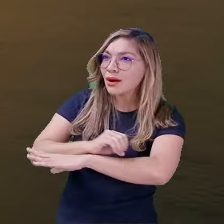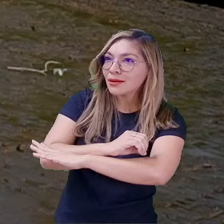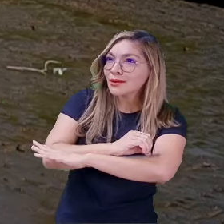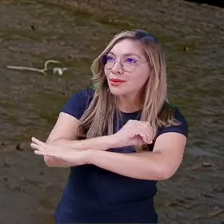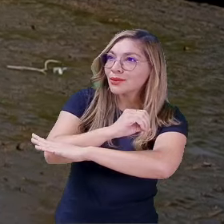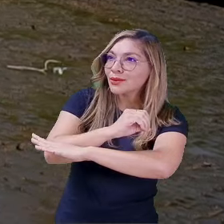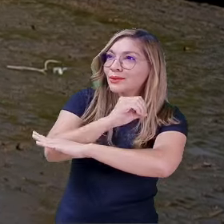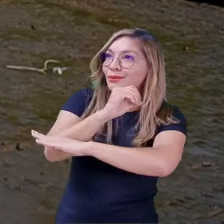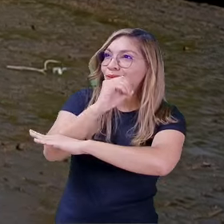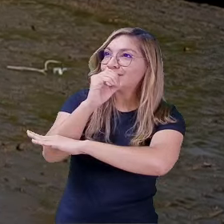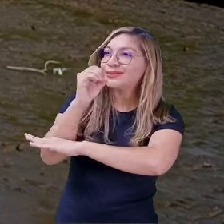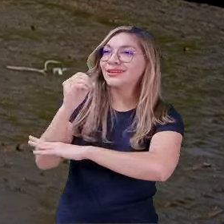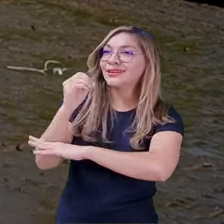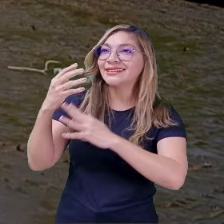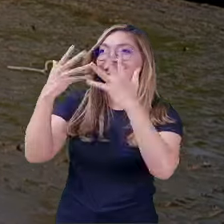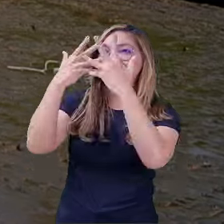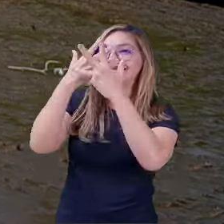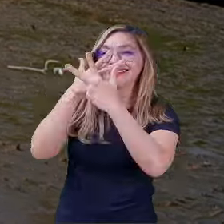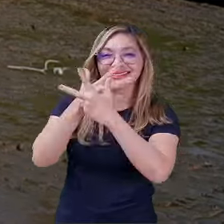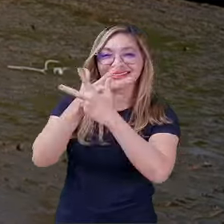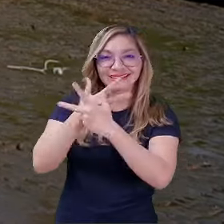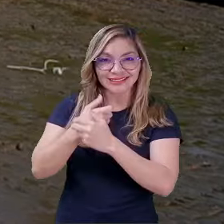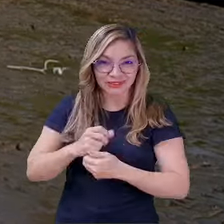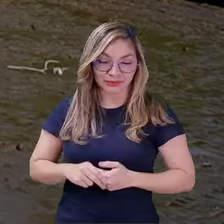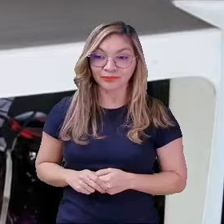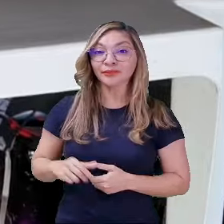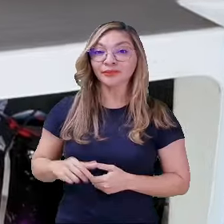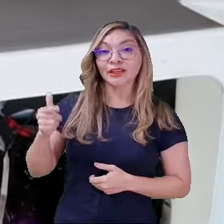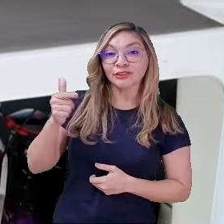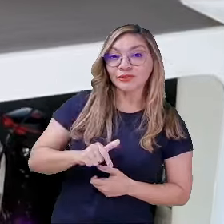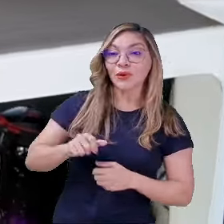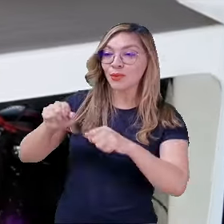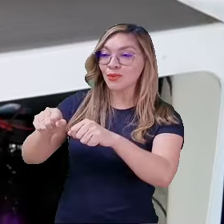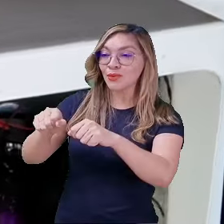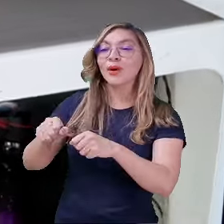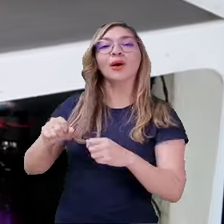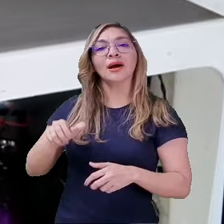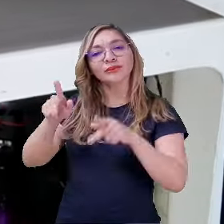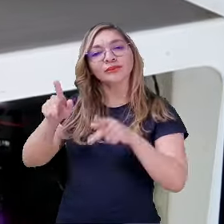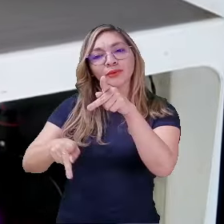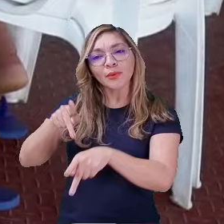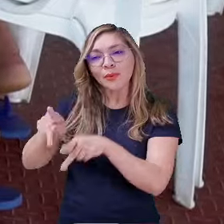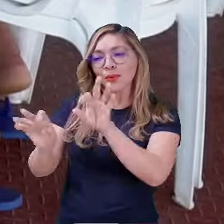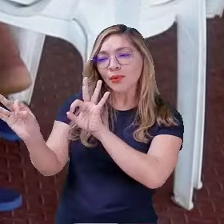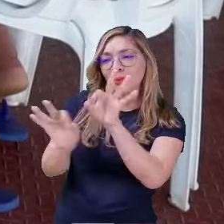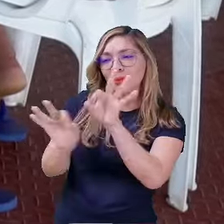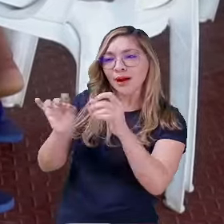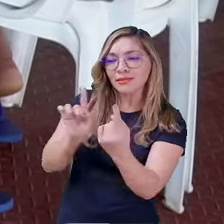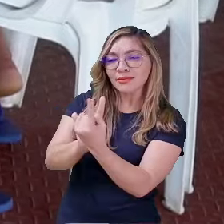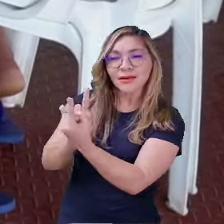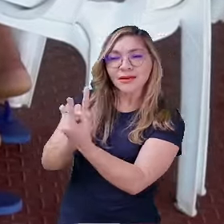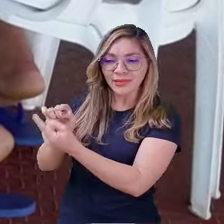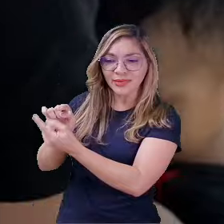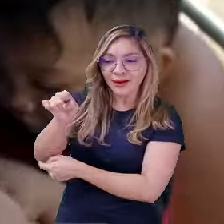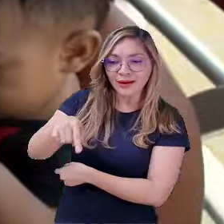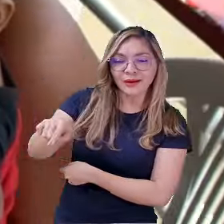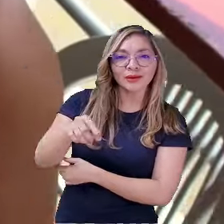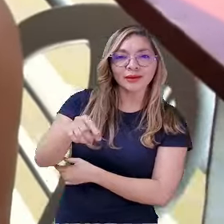todos. É mais um dia para reunir o povoado em Carapanatuba e realizar os últimos atendimentos. Aqui são cerca de 100